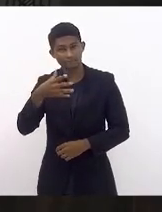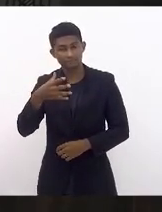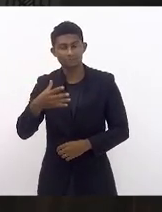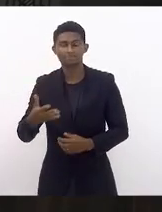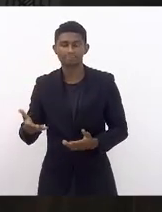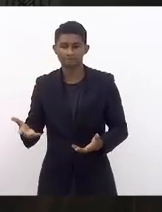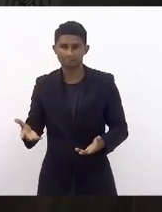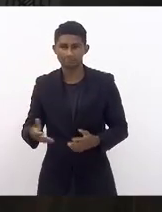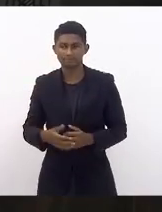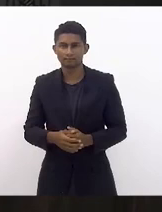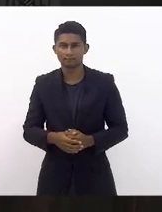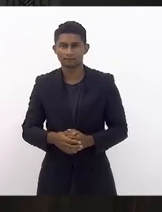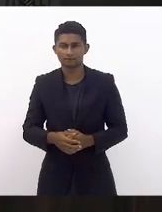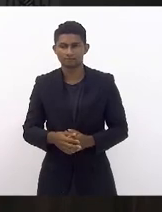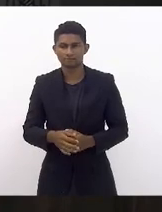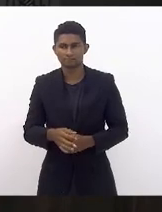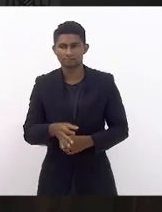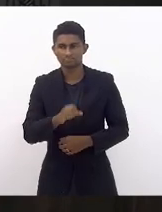É possível, sim,